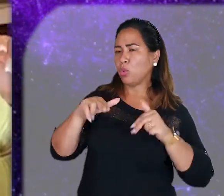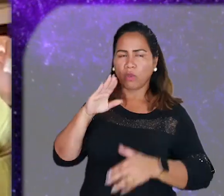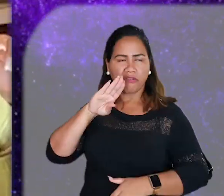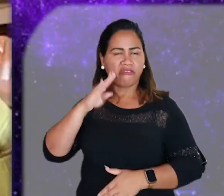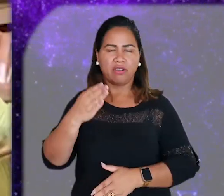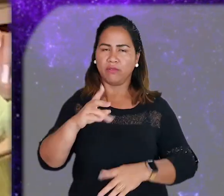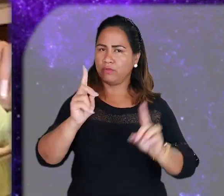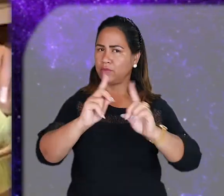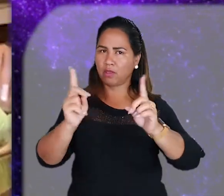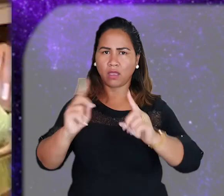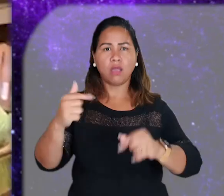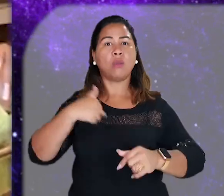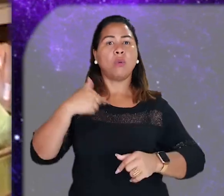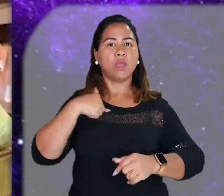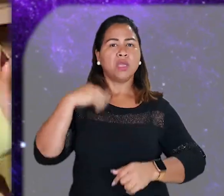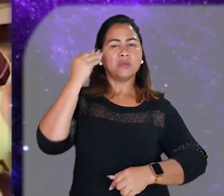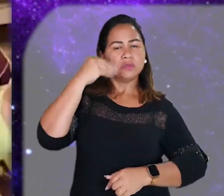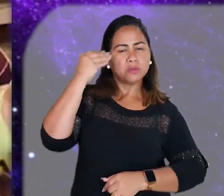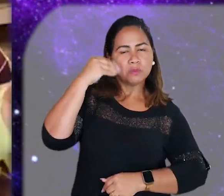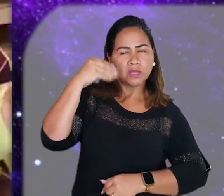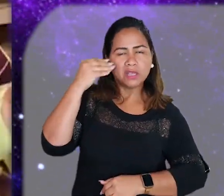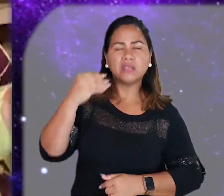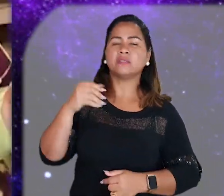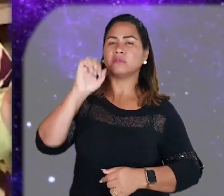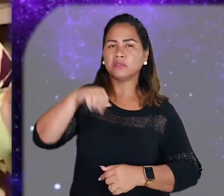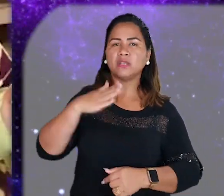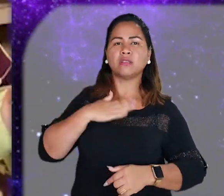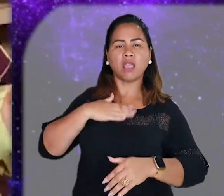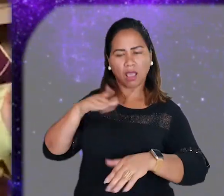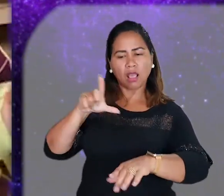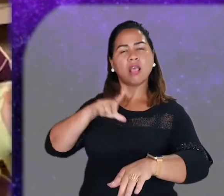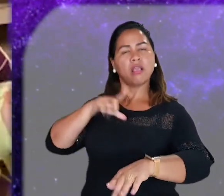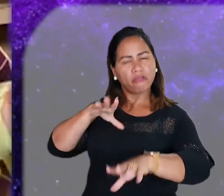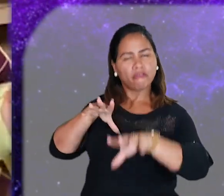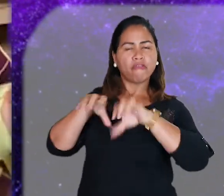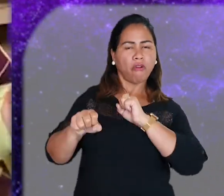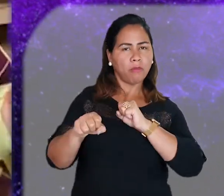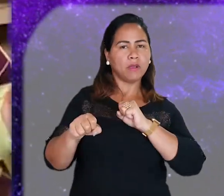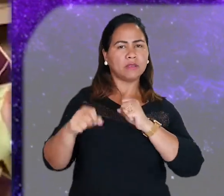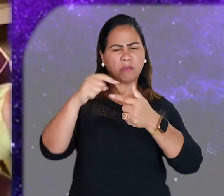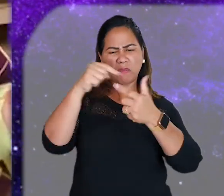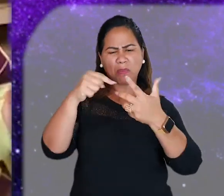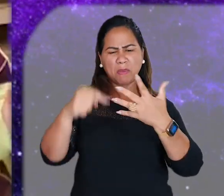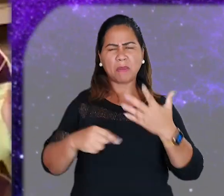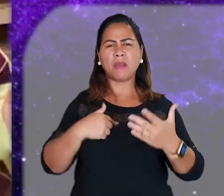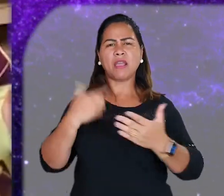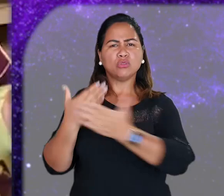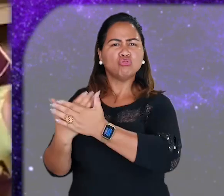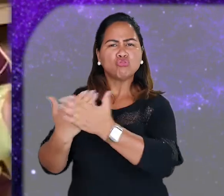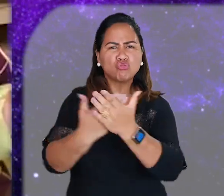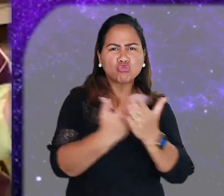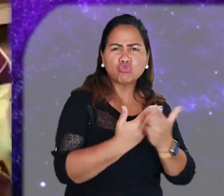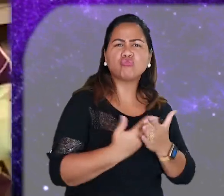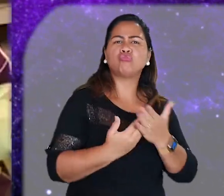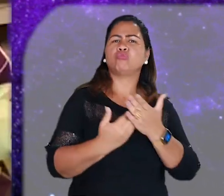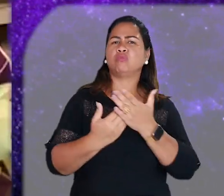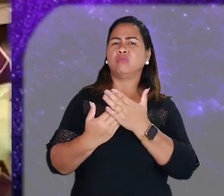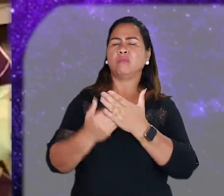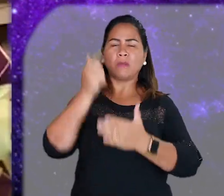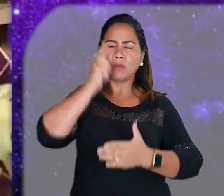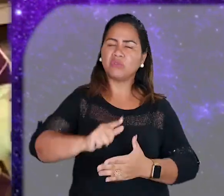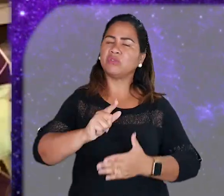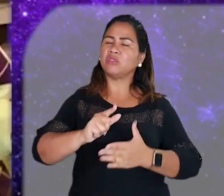eu nunca plefo em nada eu tenho experiência mas mais do que qualquer coisa formação suficiente